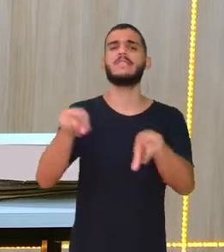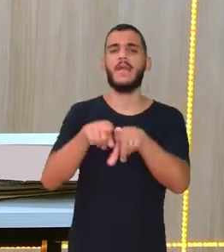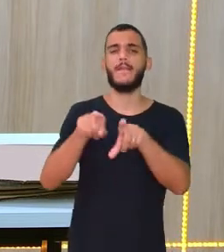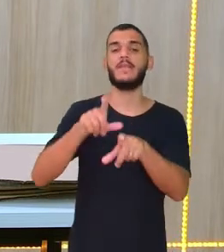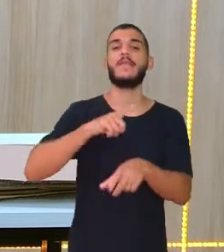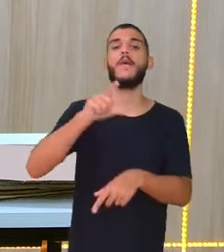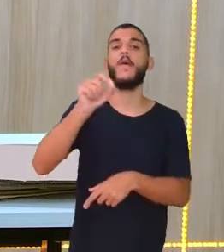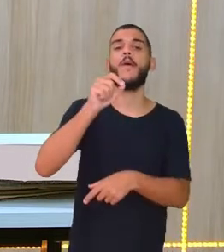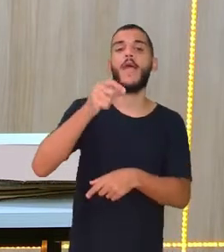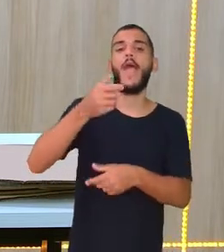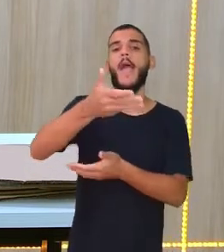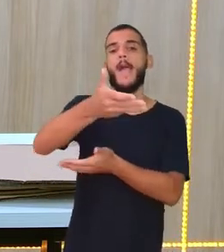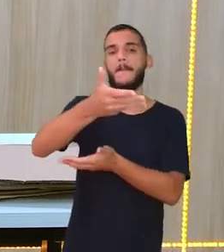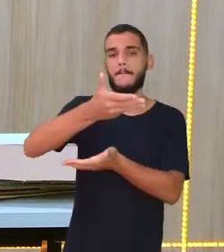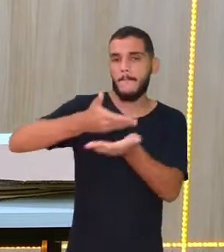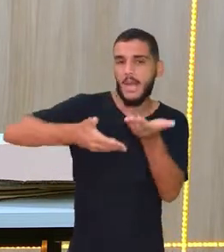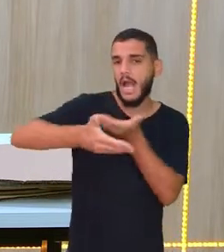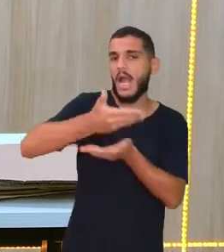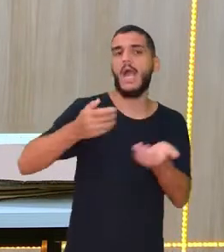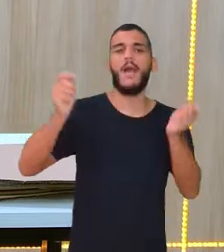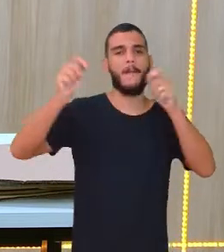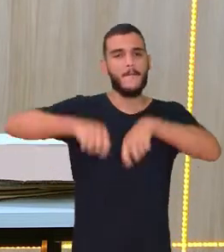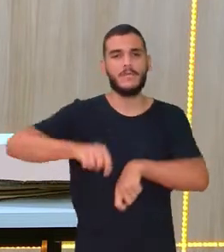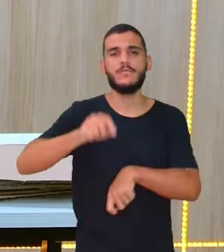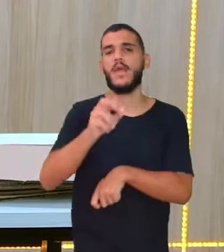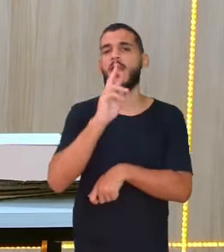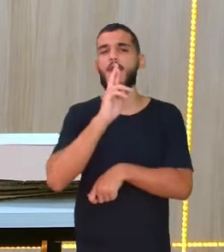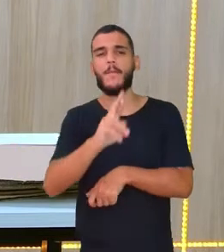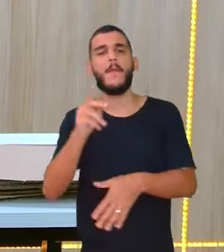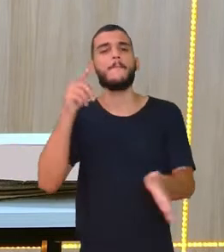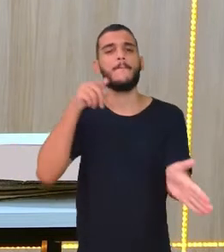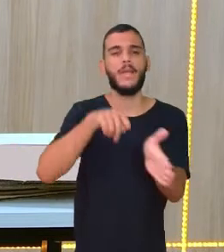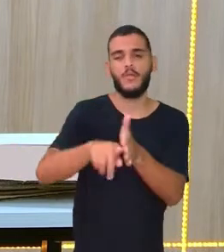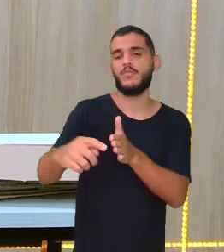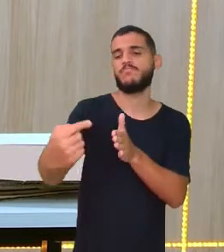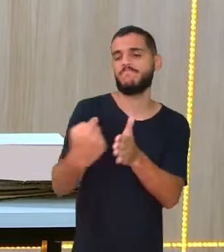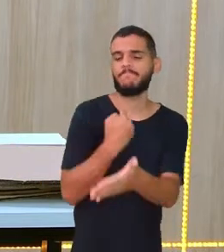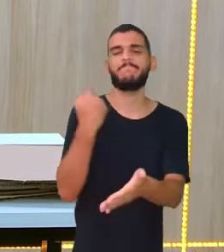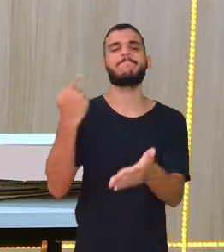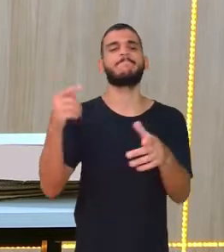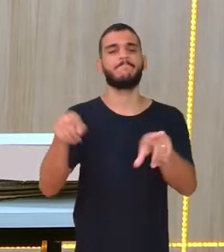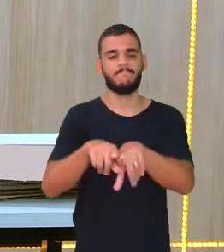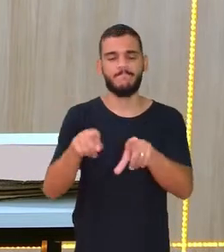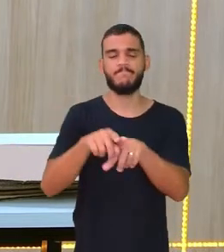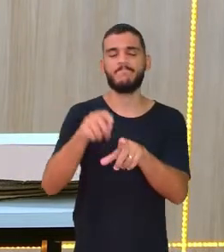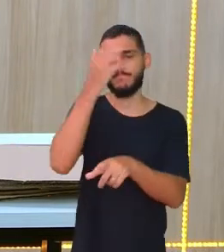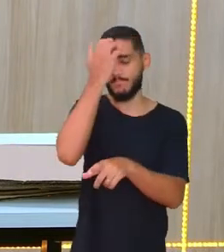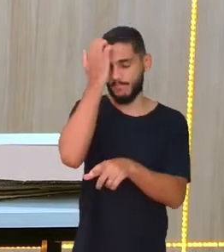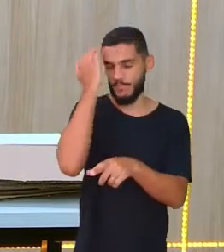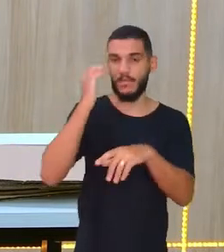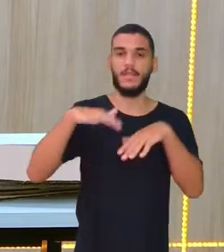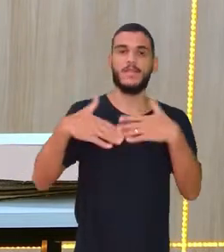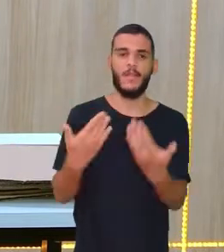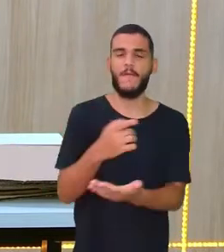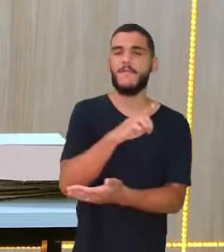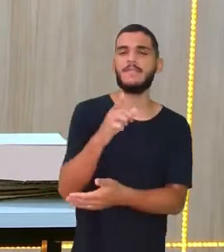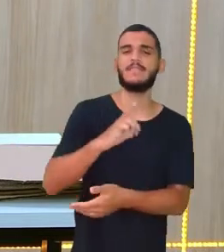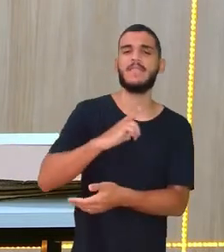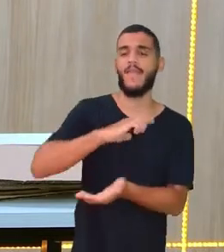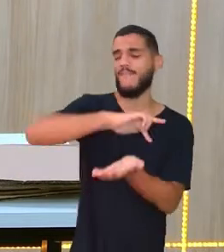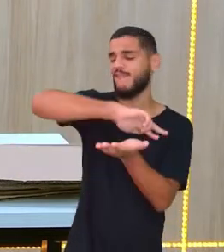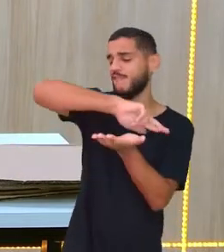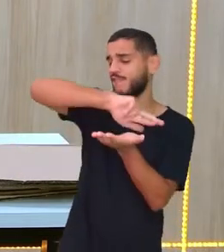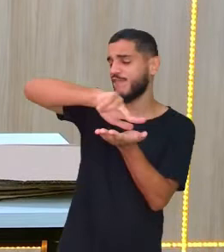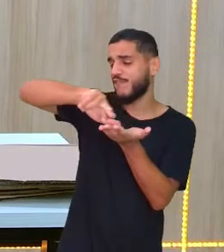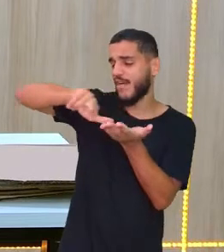E lá vocês podem também responder questionamento, fazer também perguntas, né? Então, aí vocês têm aí uma série